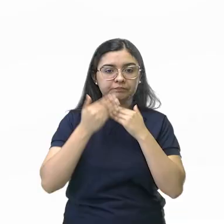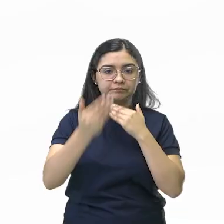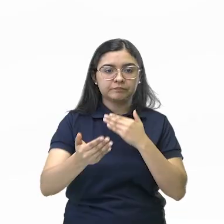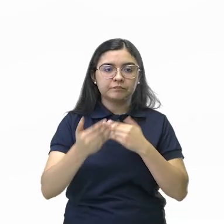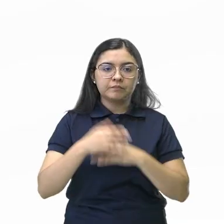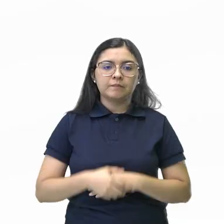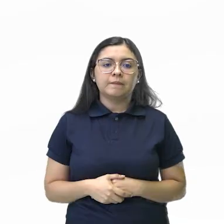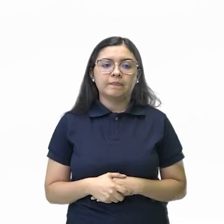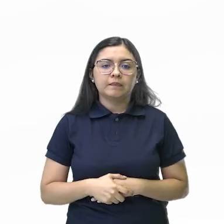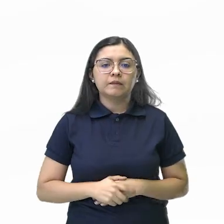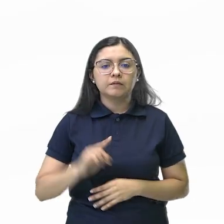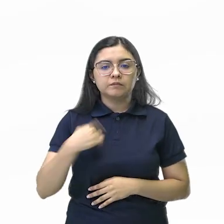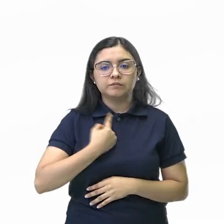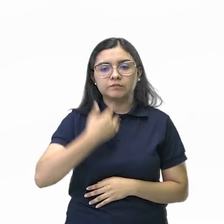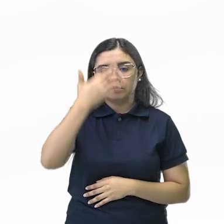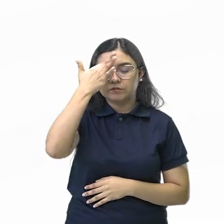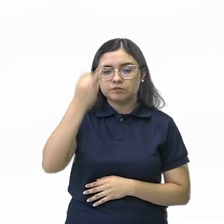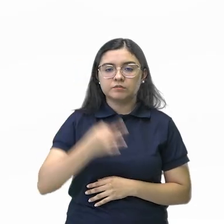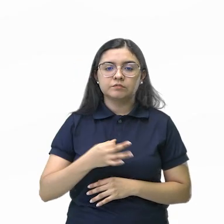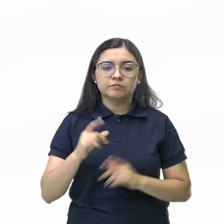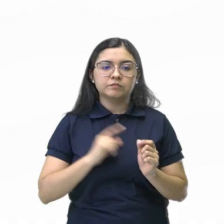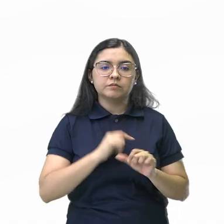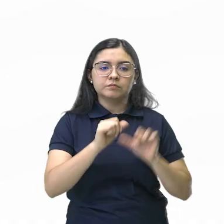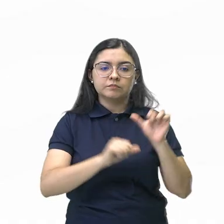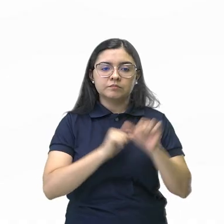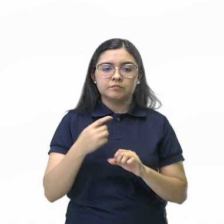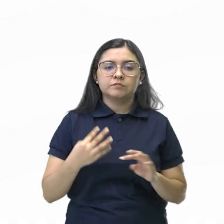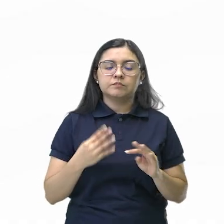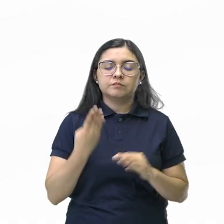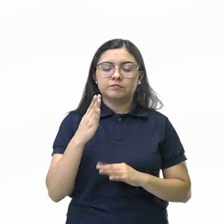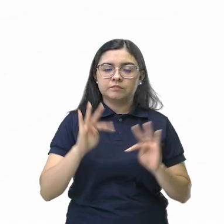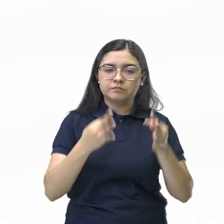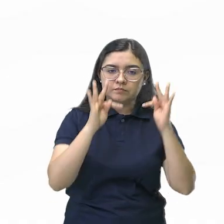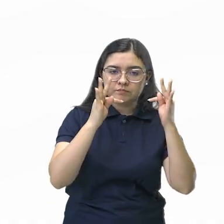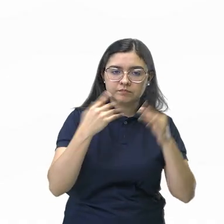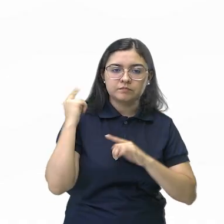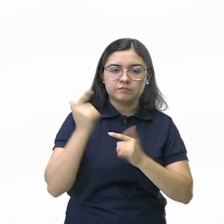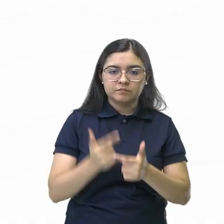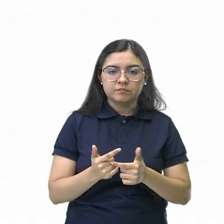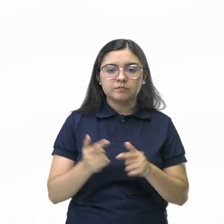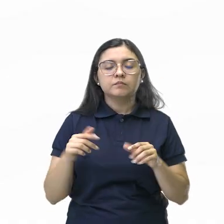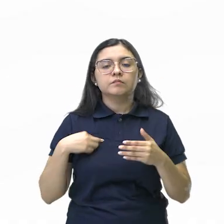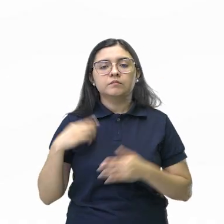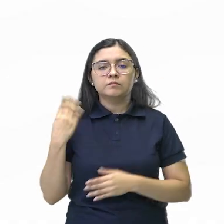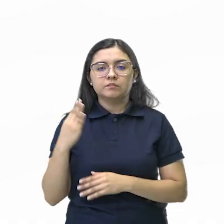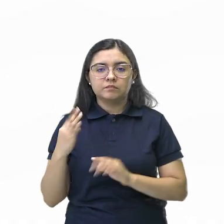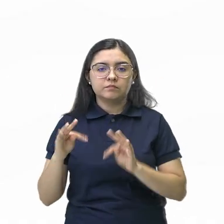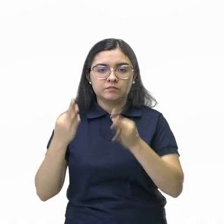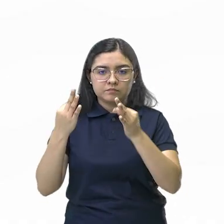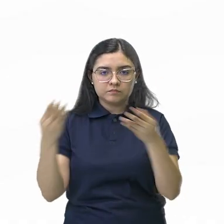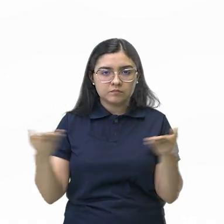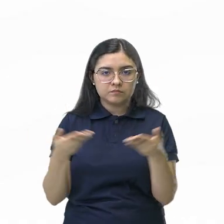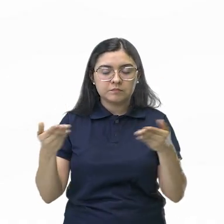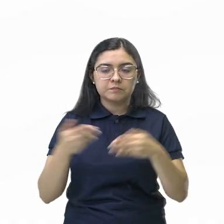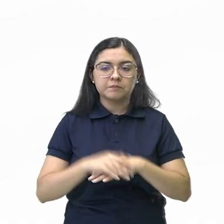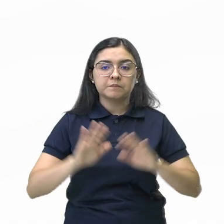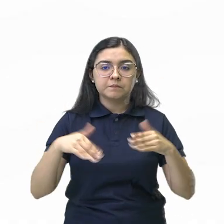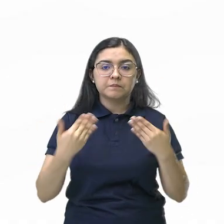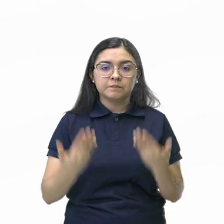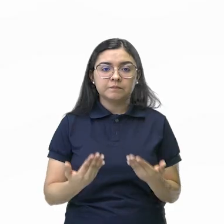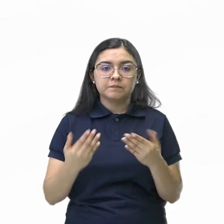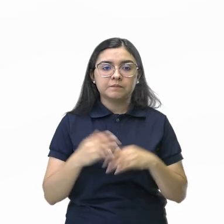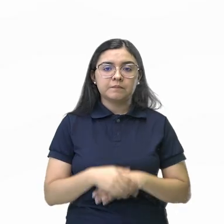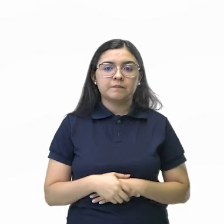avançar para a gente entender aí a transição entre a biotecnologia tradicional e a moderna.